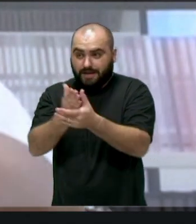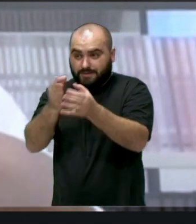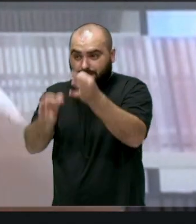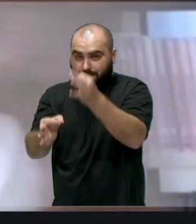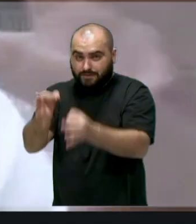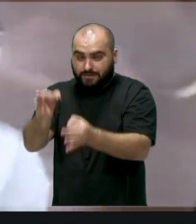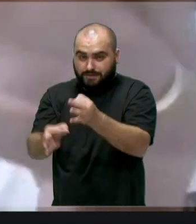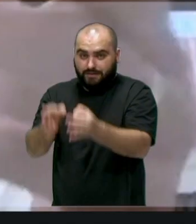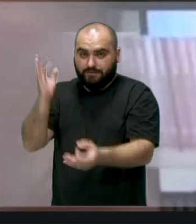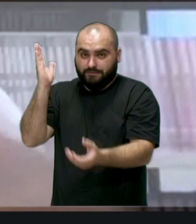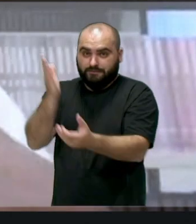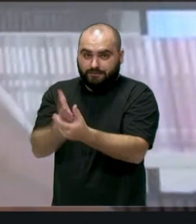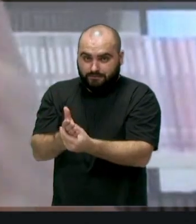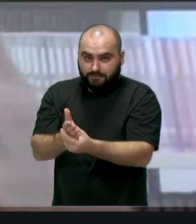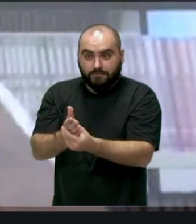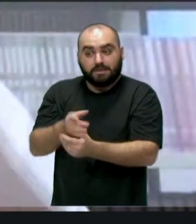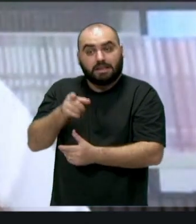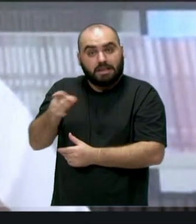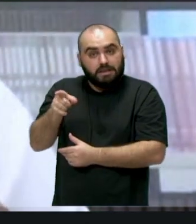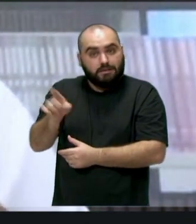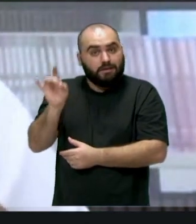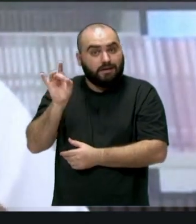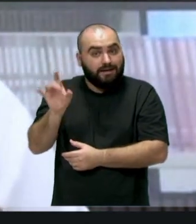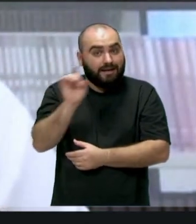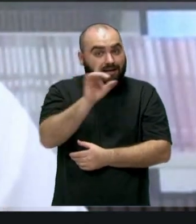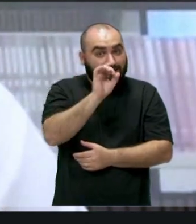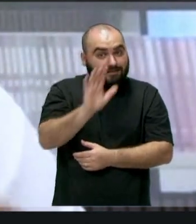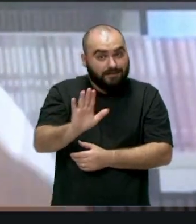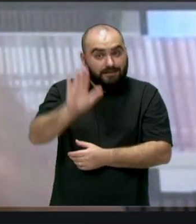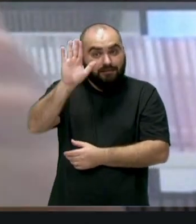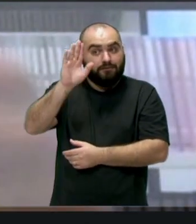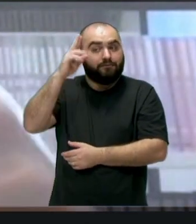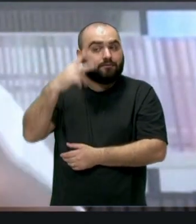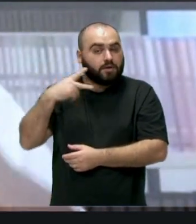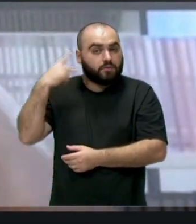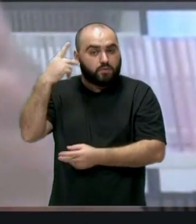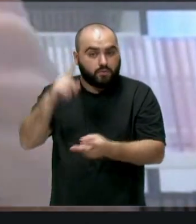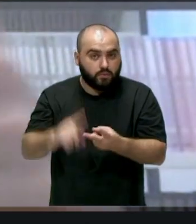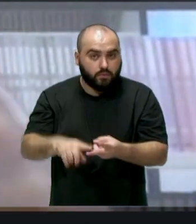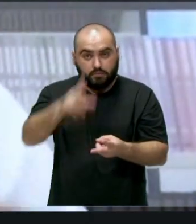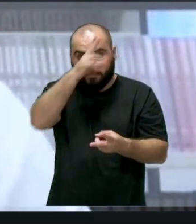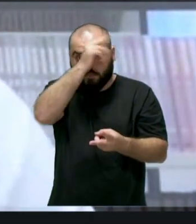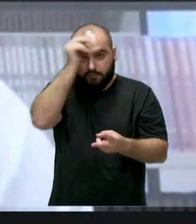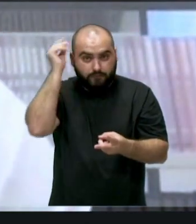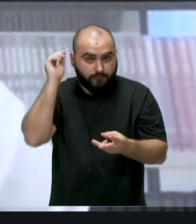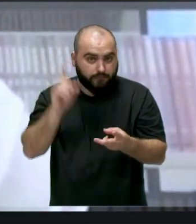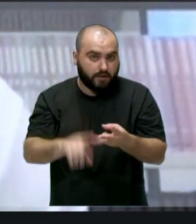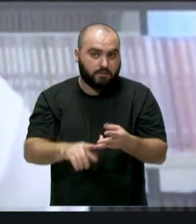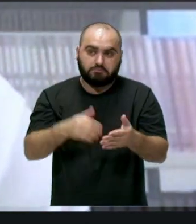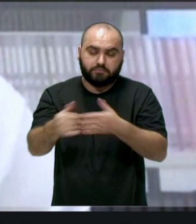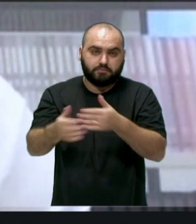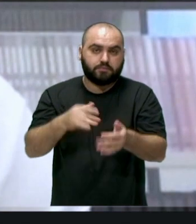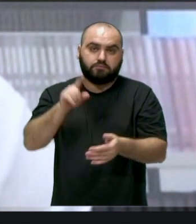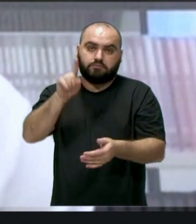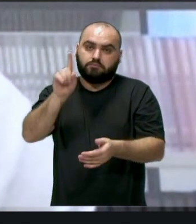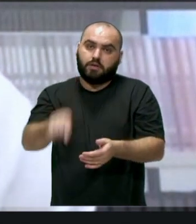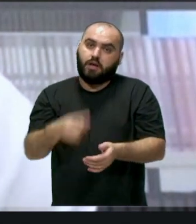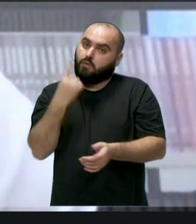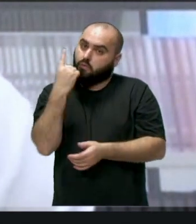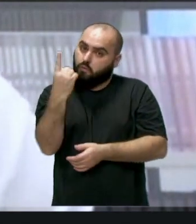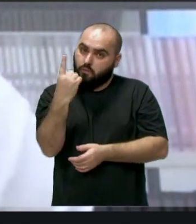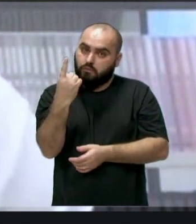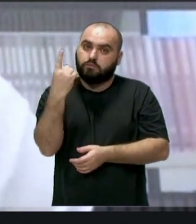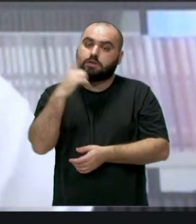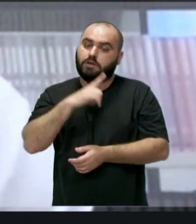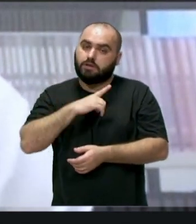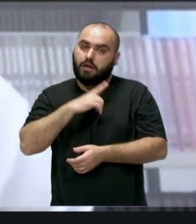que isso cada candidato a vereador, por exemplo, cada candidato a prefeito, a governador, é um processo, no mínimo, que